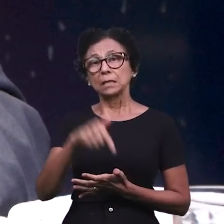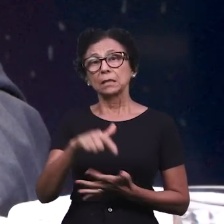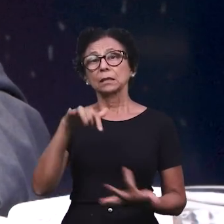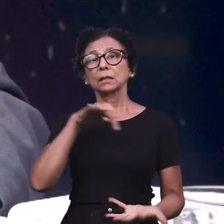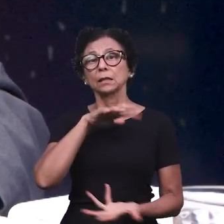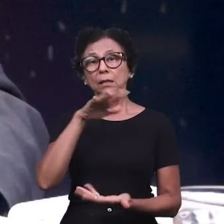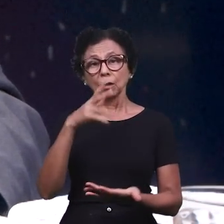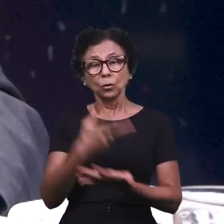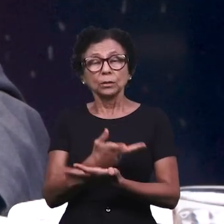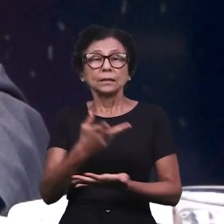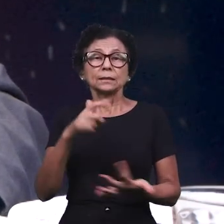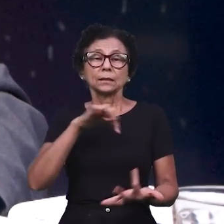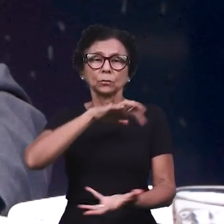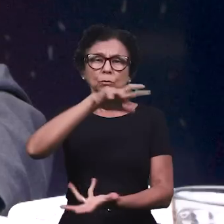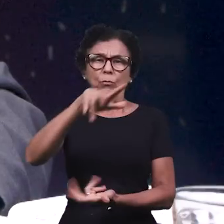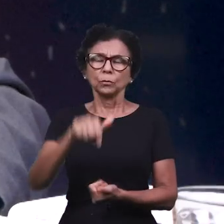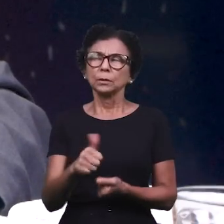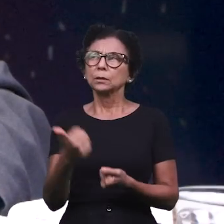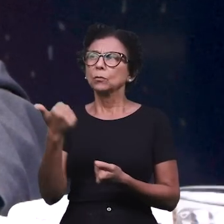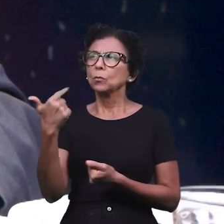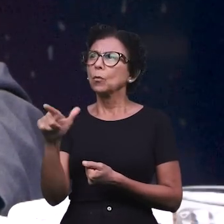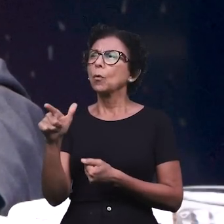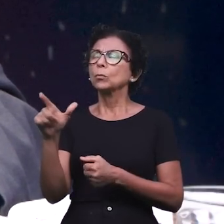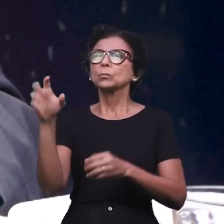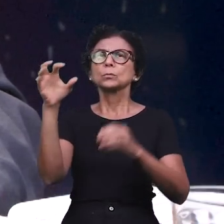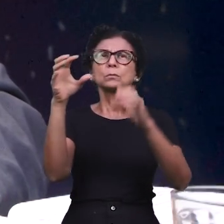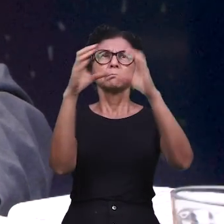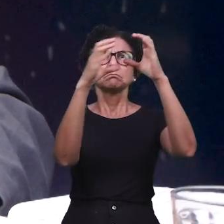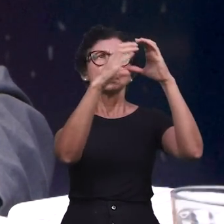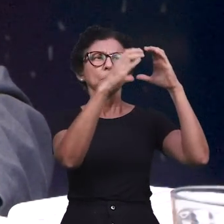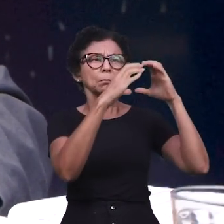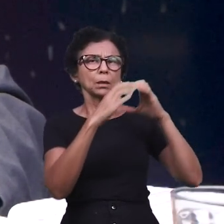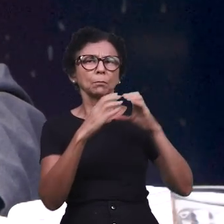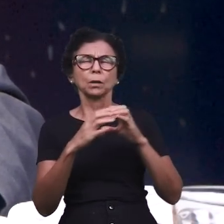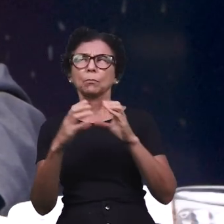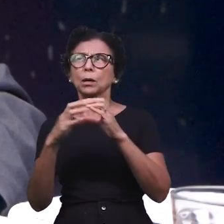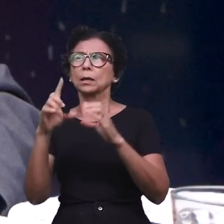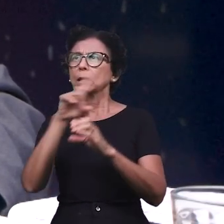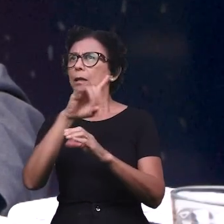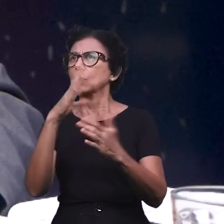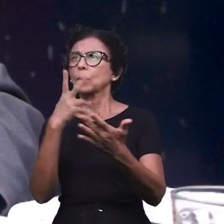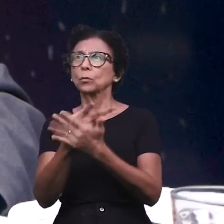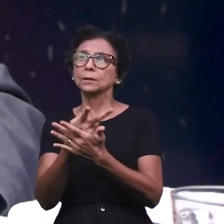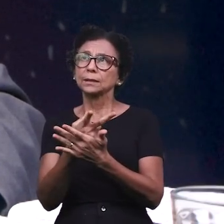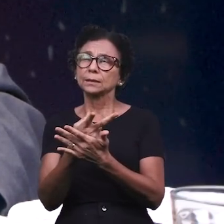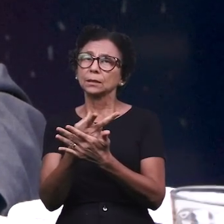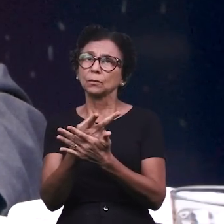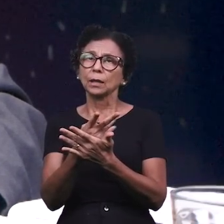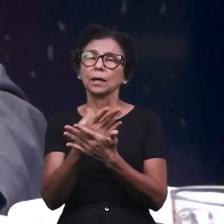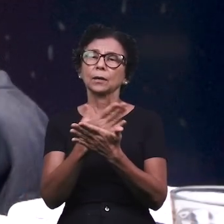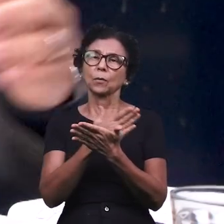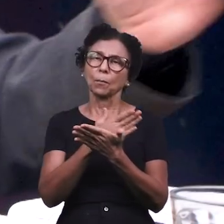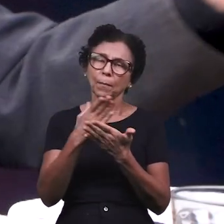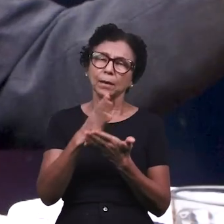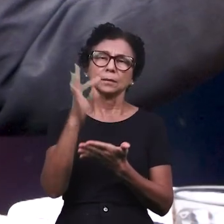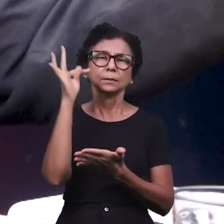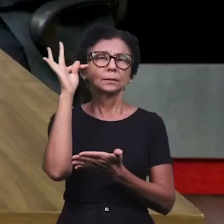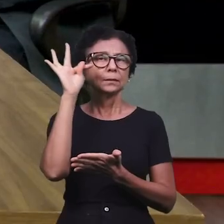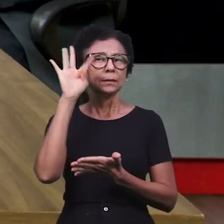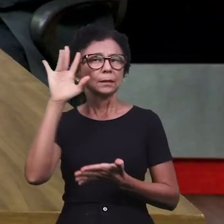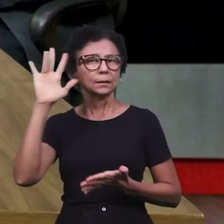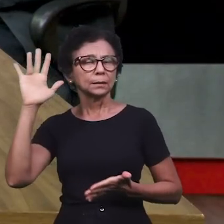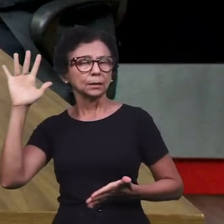nosso universo. Então, na verdade, tem outros universos que isso não aconteceu. E aí entra as teorias do multiverso, para